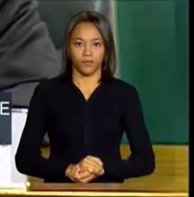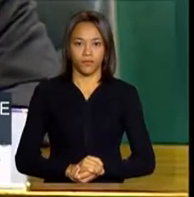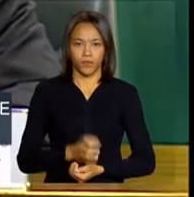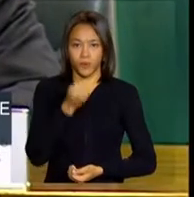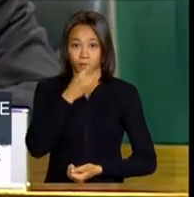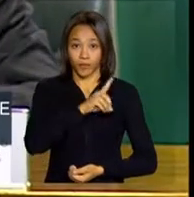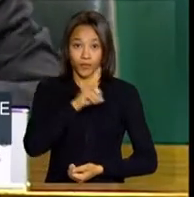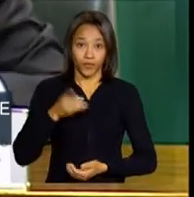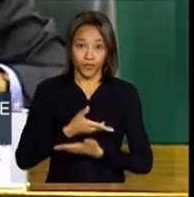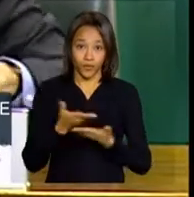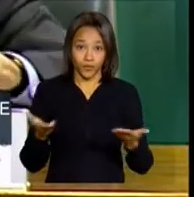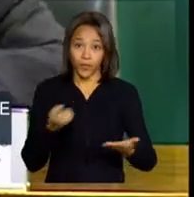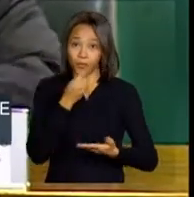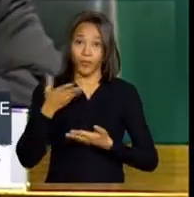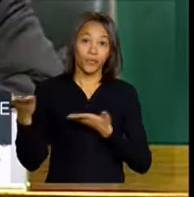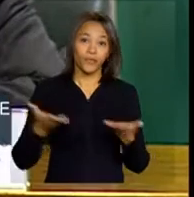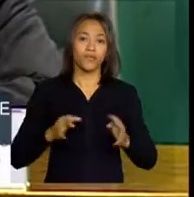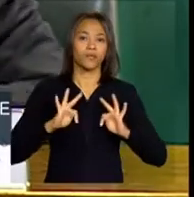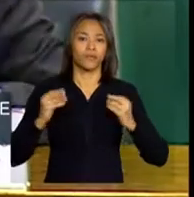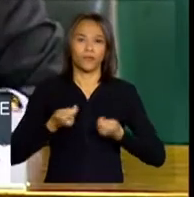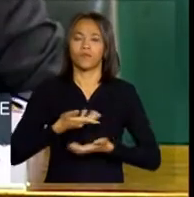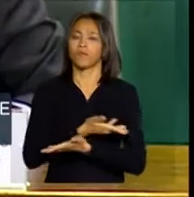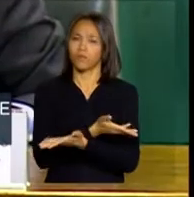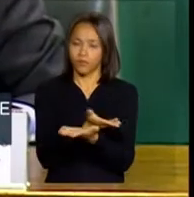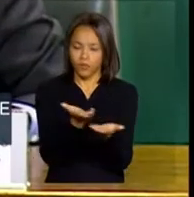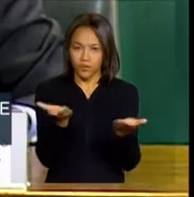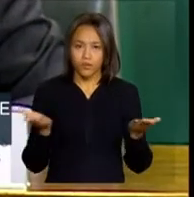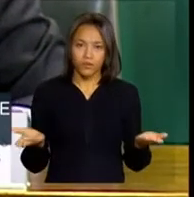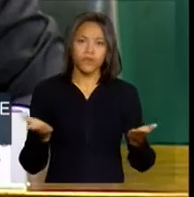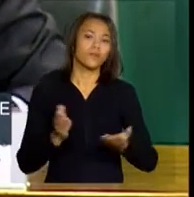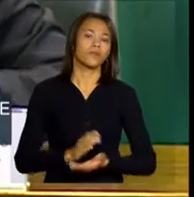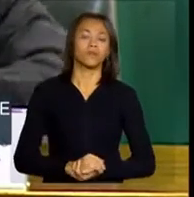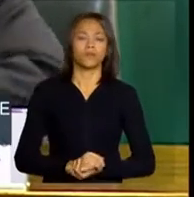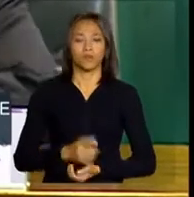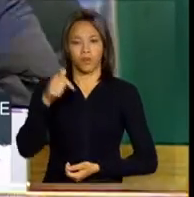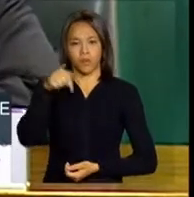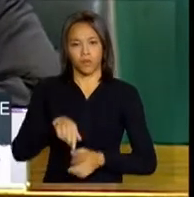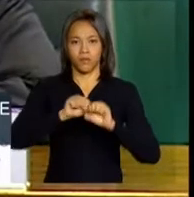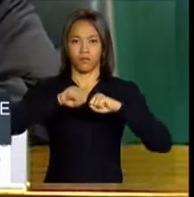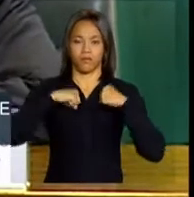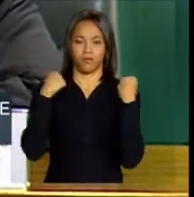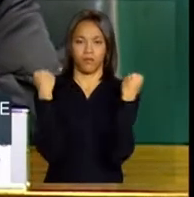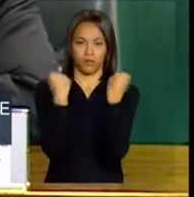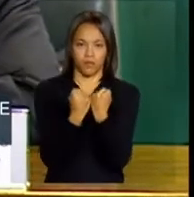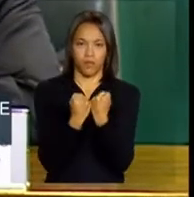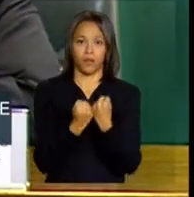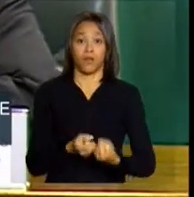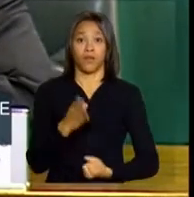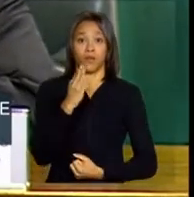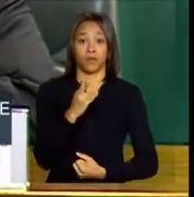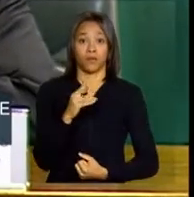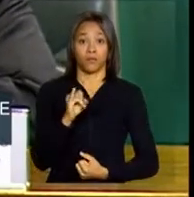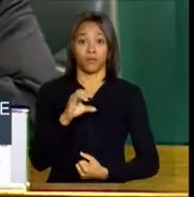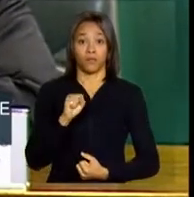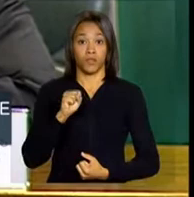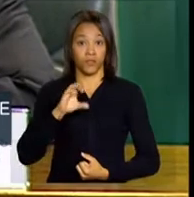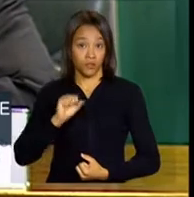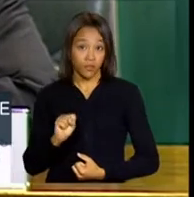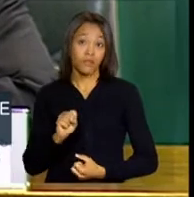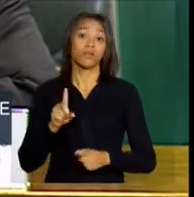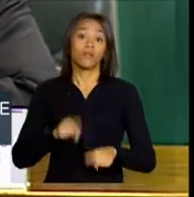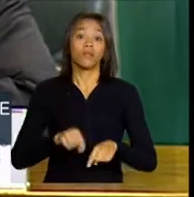Bom dia e muito boas-vindas a todos vocês para este seminário os brics o sistema de soluções